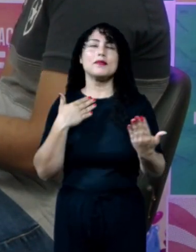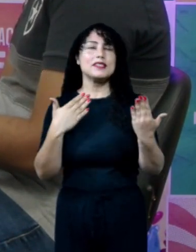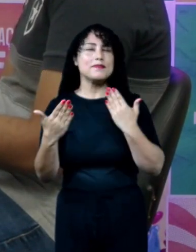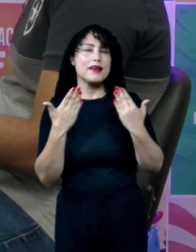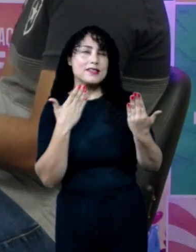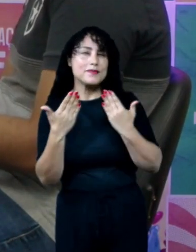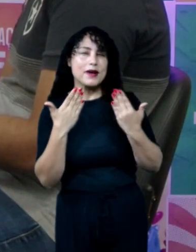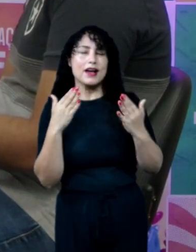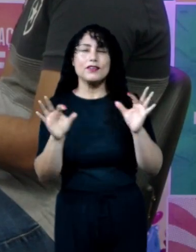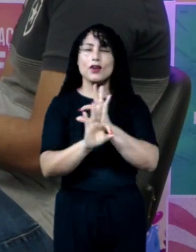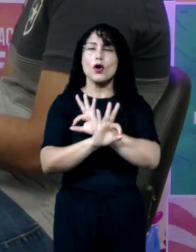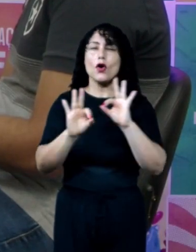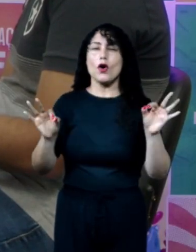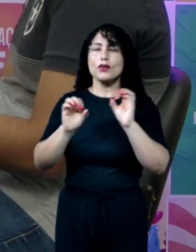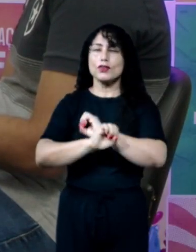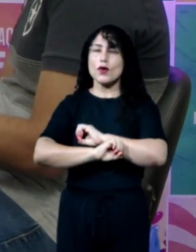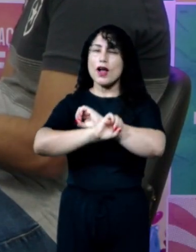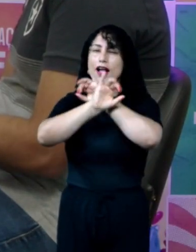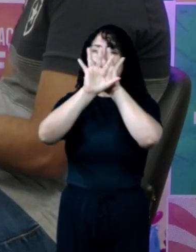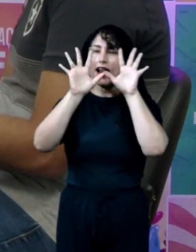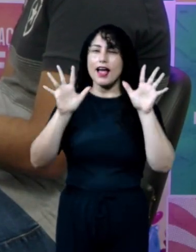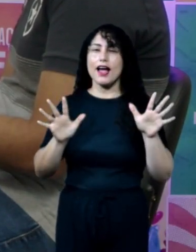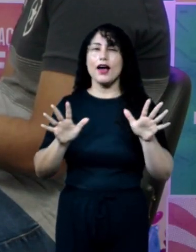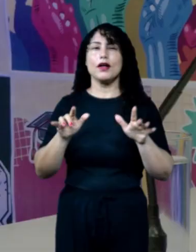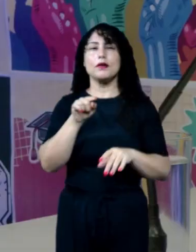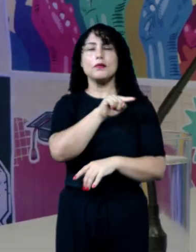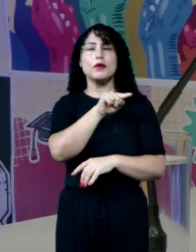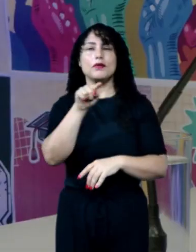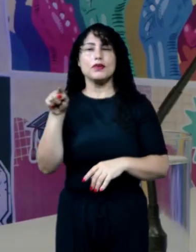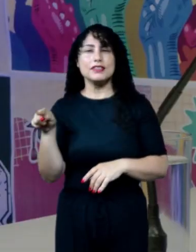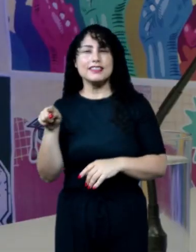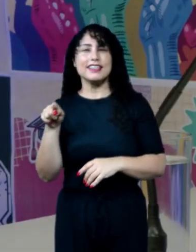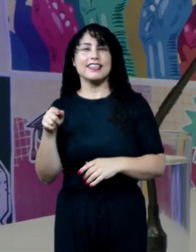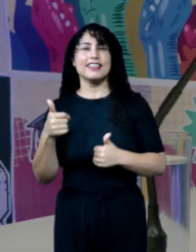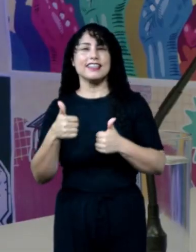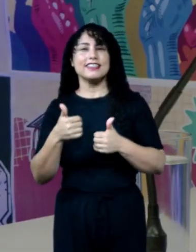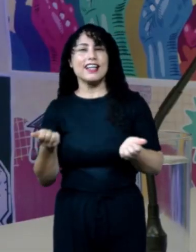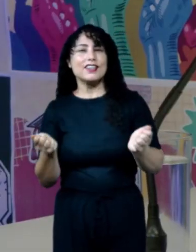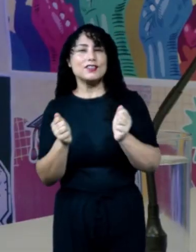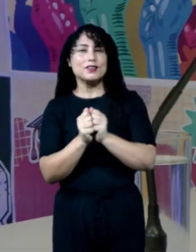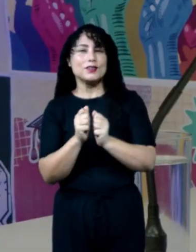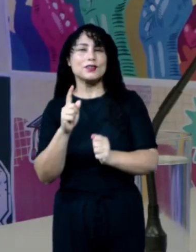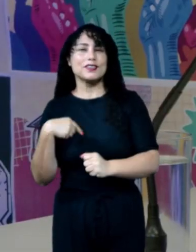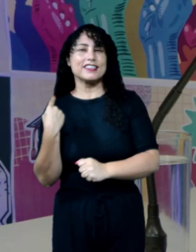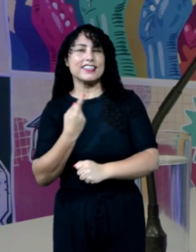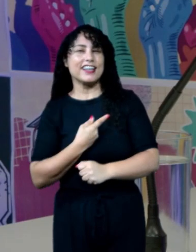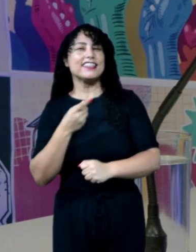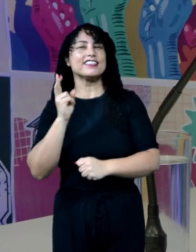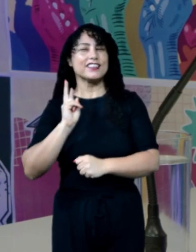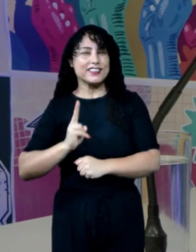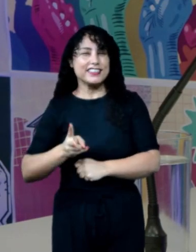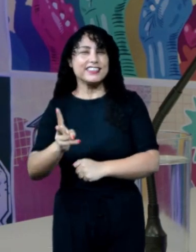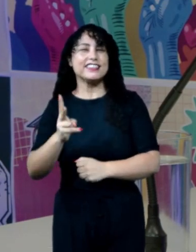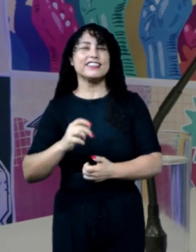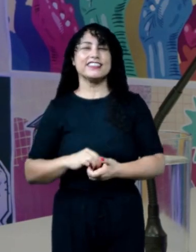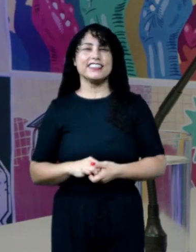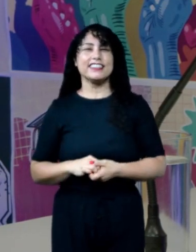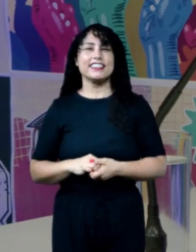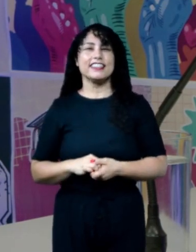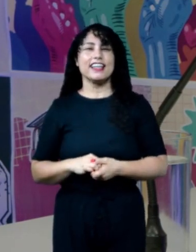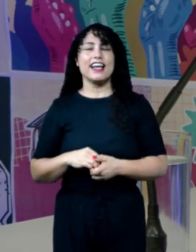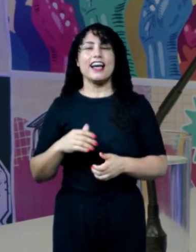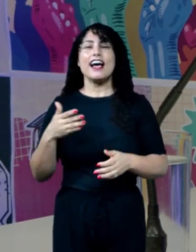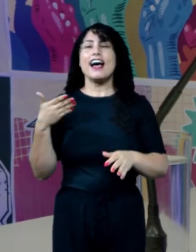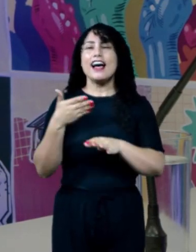bate-papo, ótimo, esclarecedor. E para você que está aqui conosco, continue, assista os